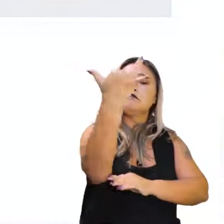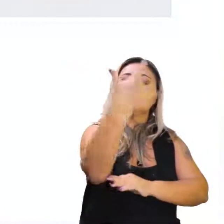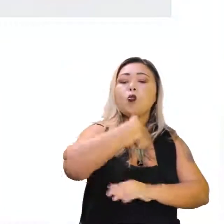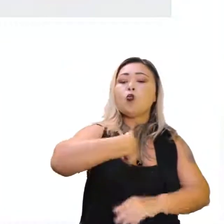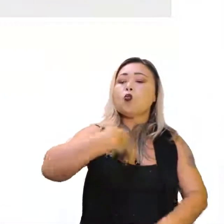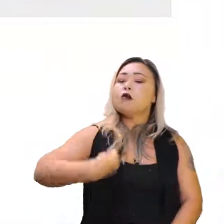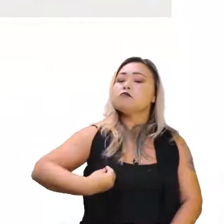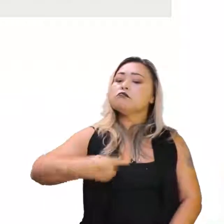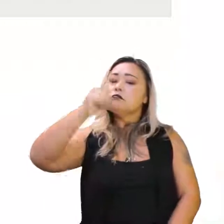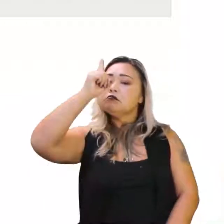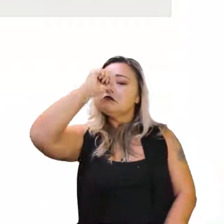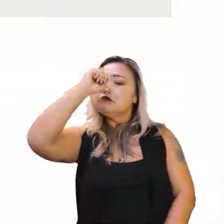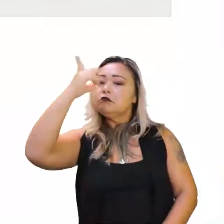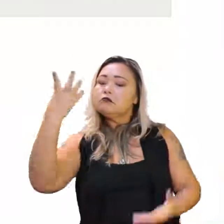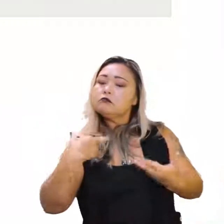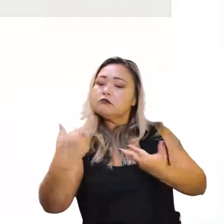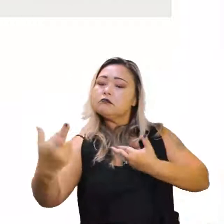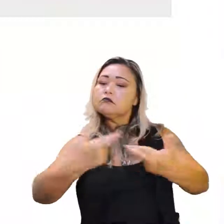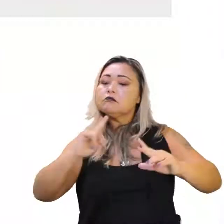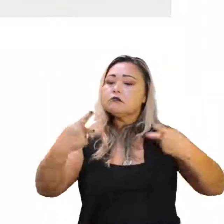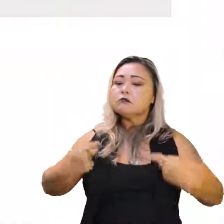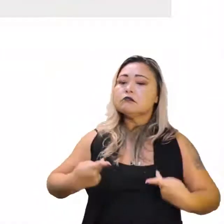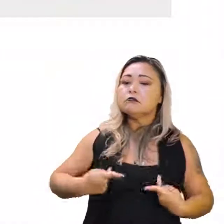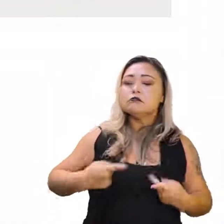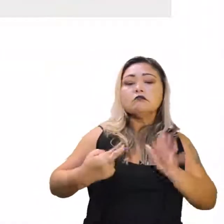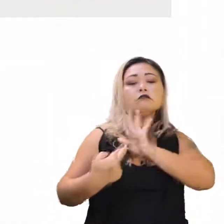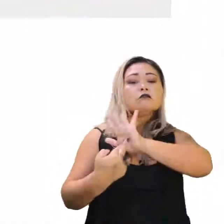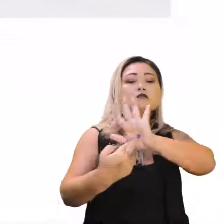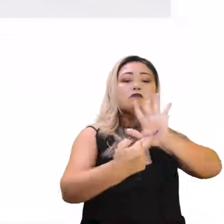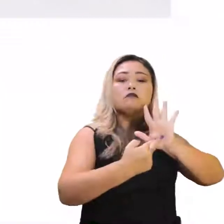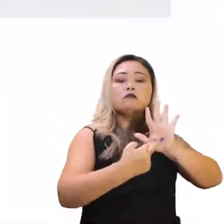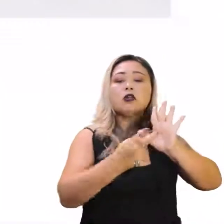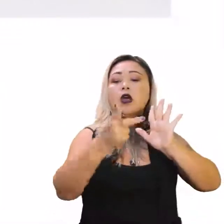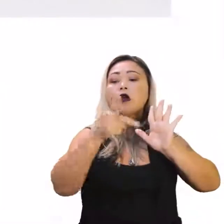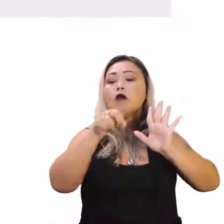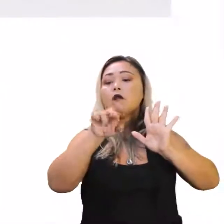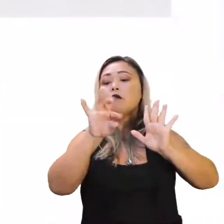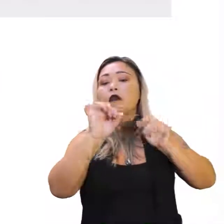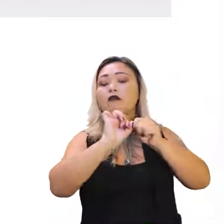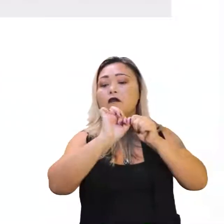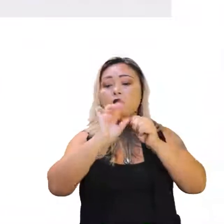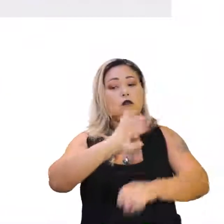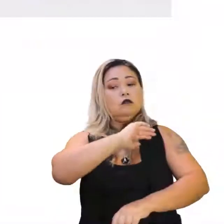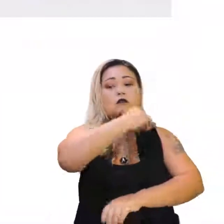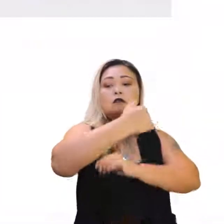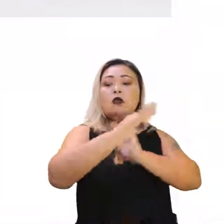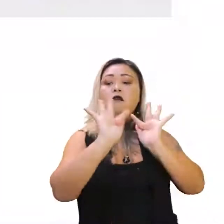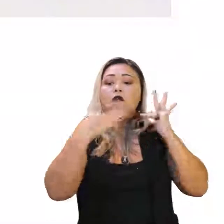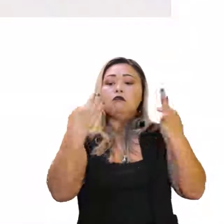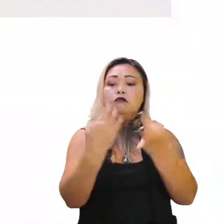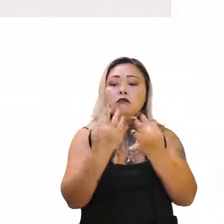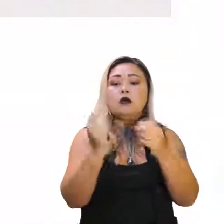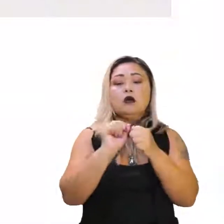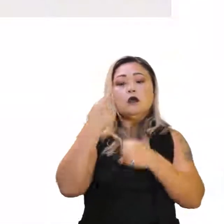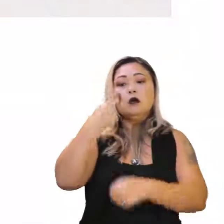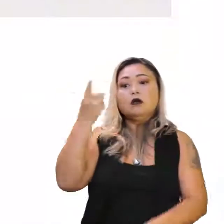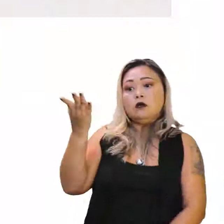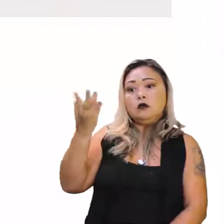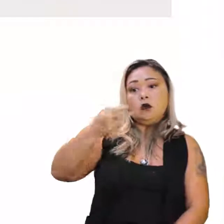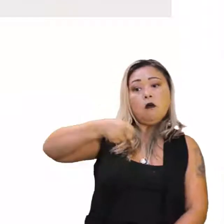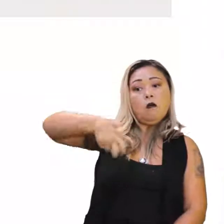vida cotidiana e relações humanas e representação da vida profana da aristocracia, como nós estamos observando nessa obra